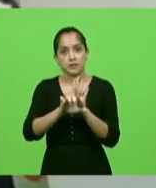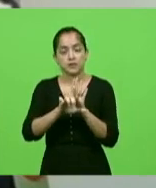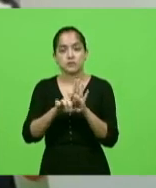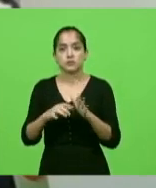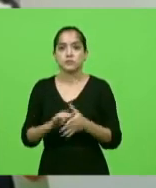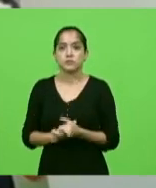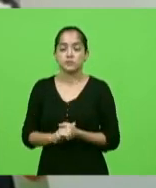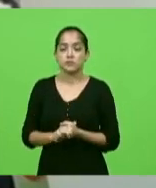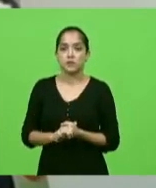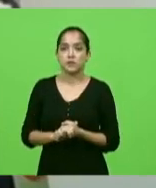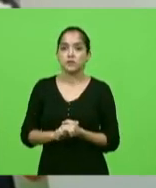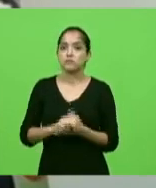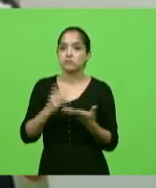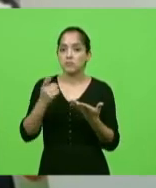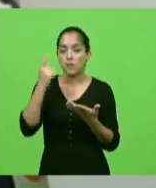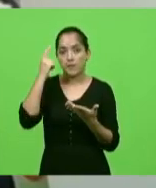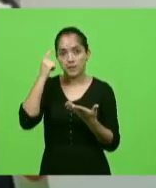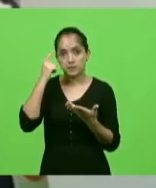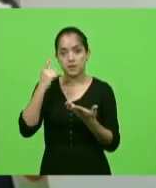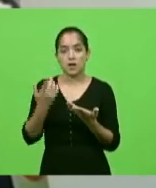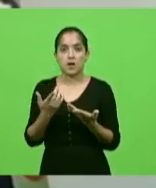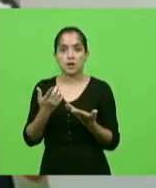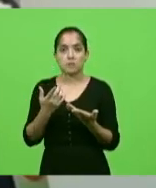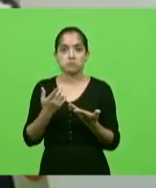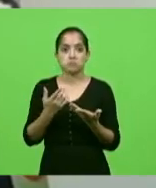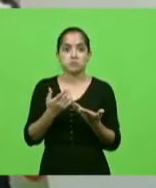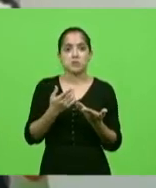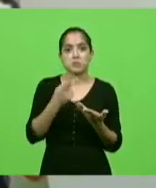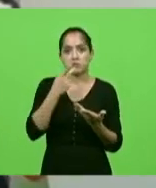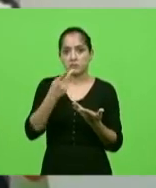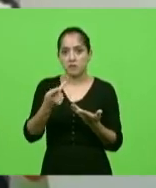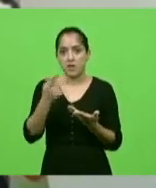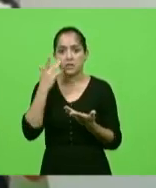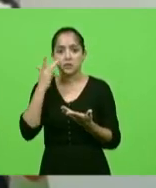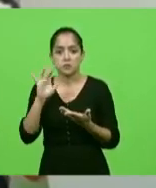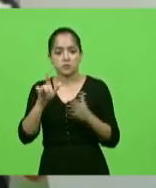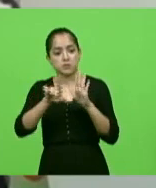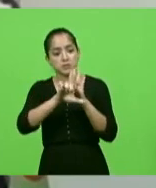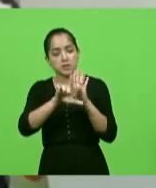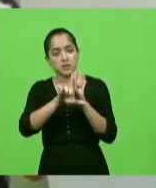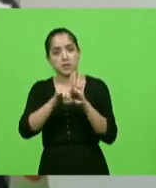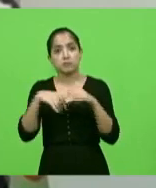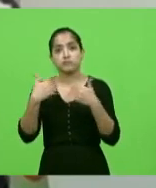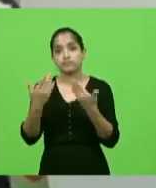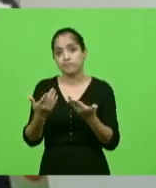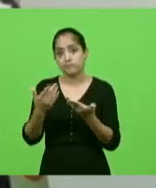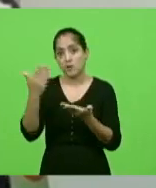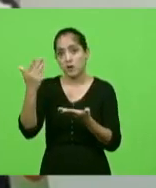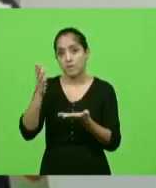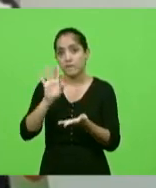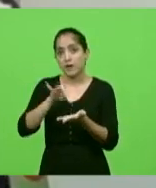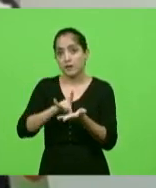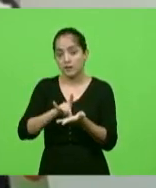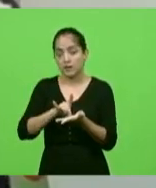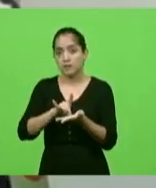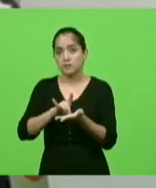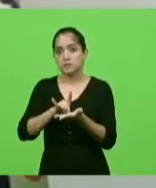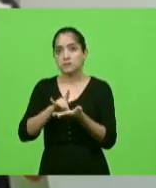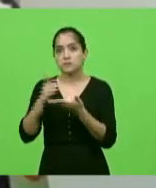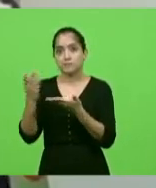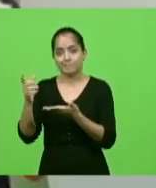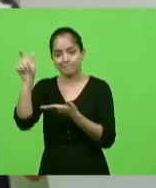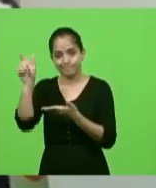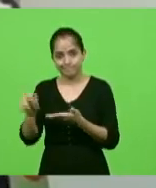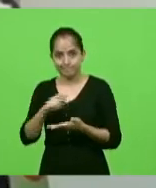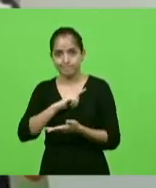toda a operação ponderaram que se nenhum cidadão Pode alegar o desconhecimento da Lei tampouco poderia valer-se desse motivo